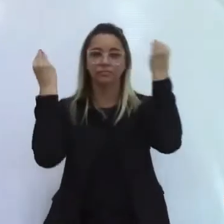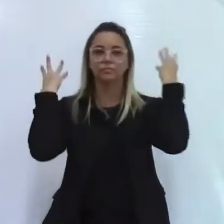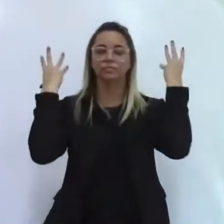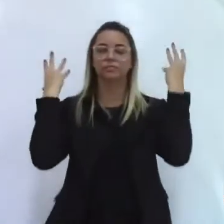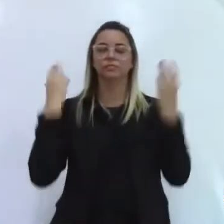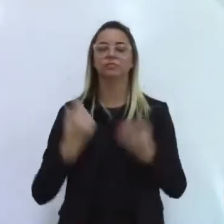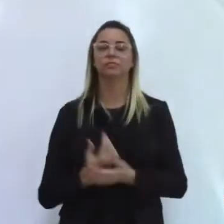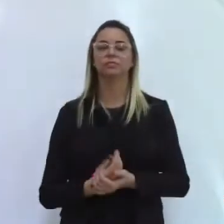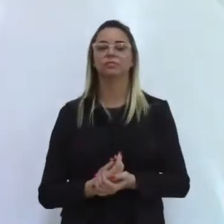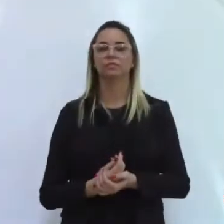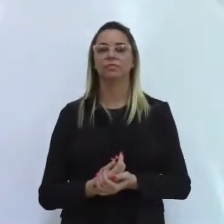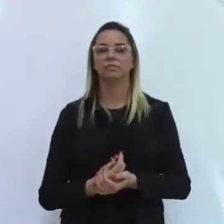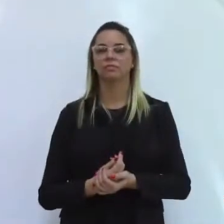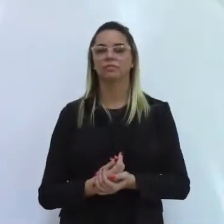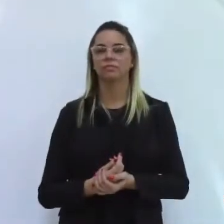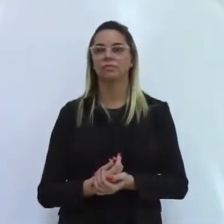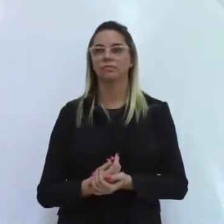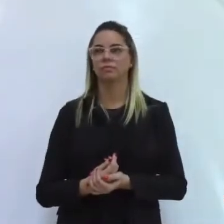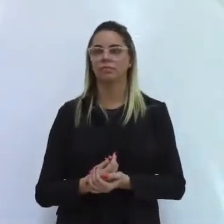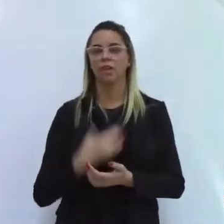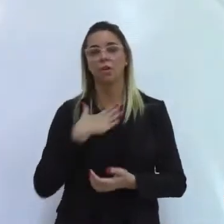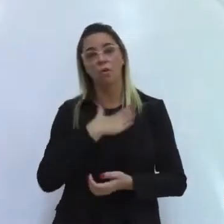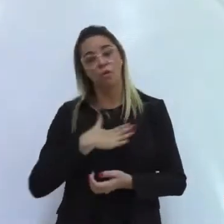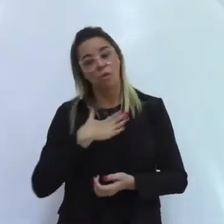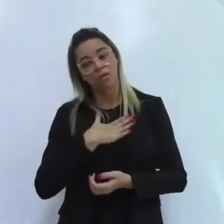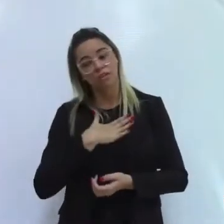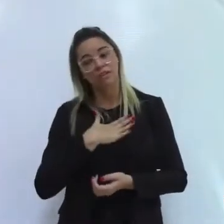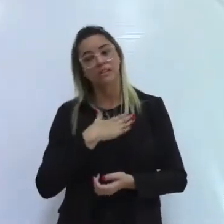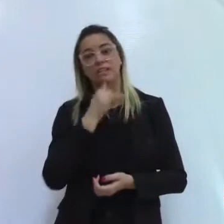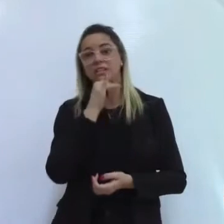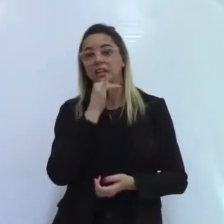Esqueceram tudo. E gostaria de dizer